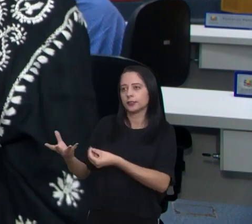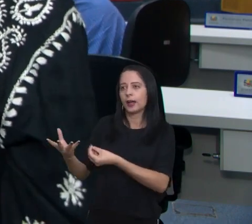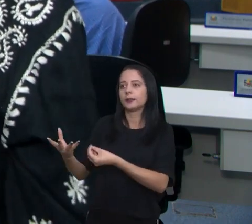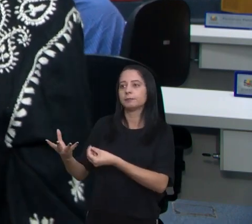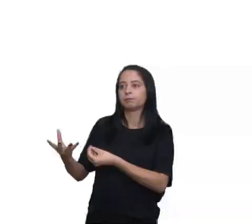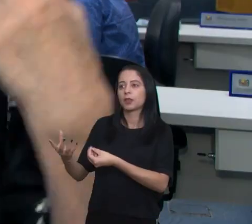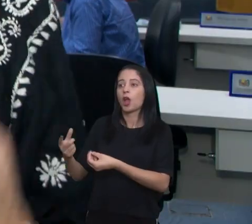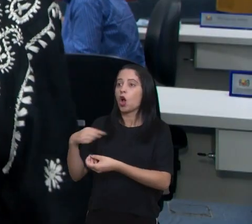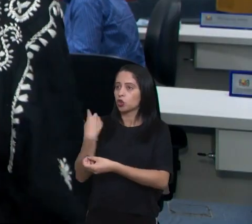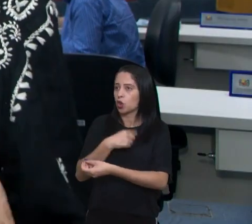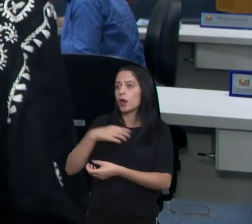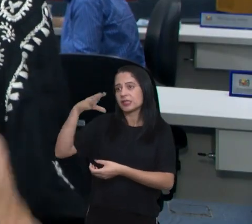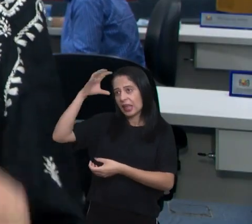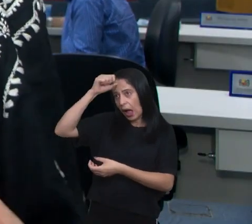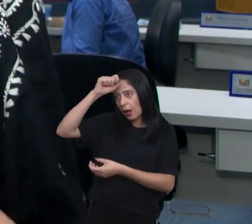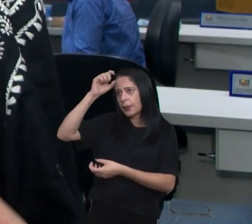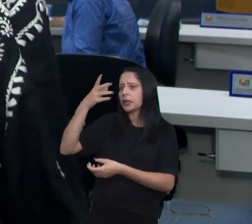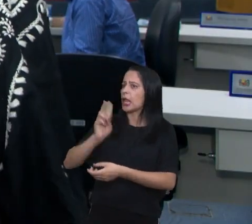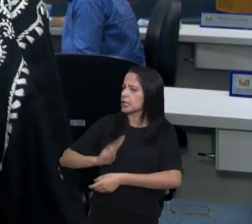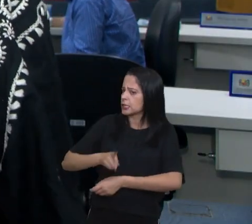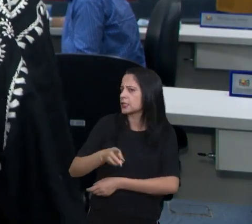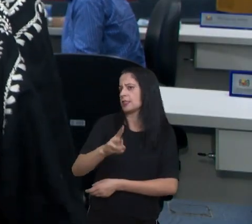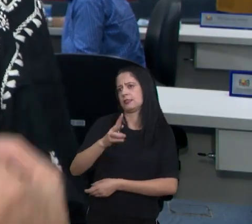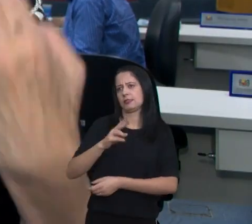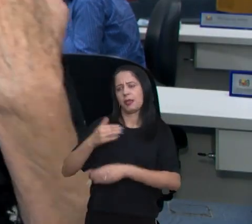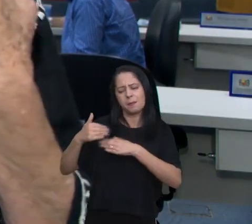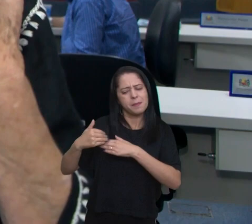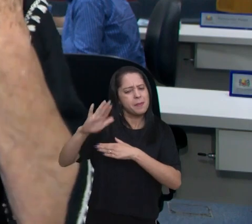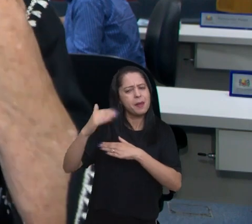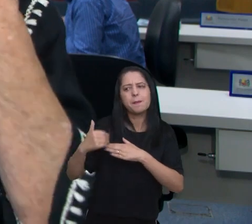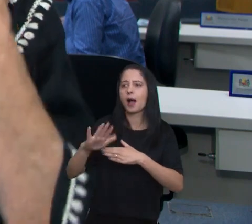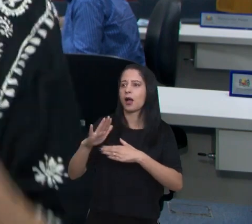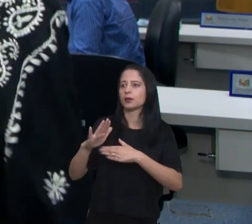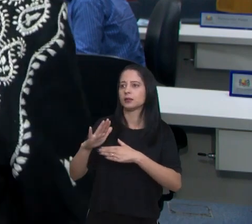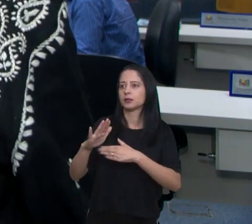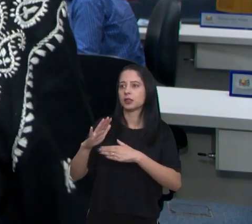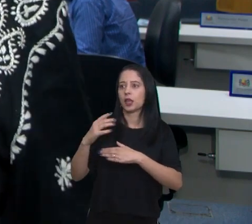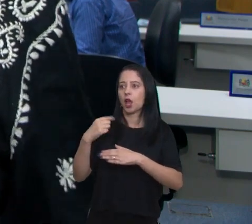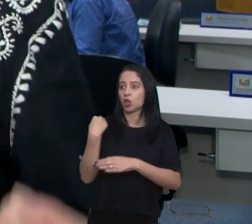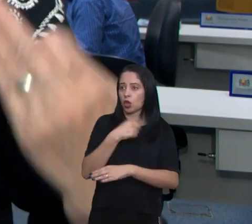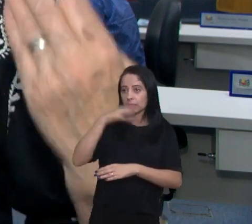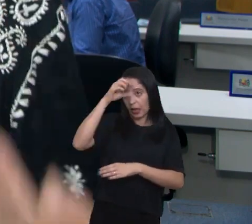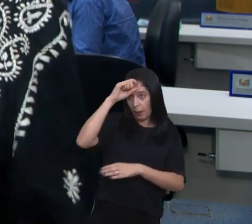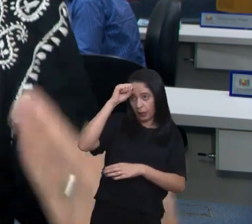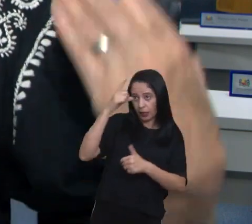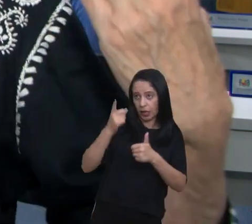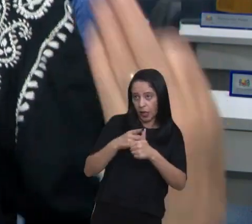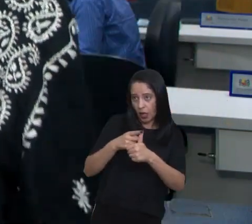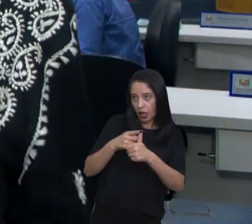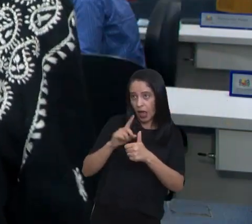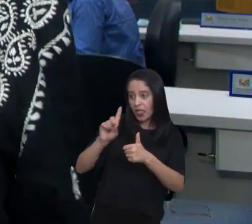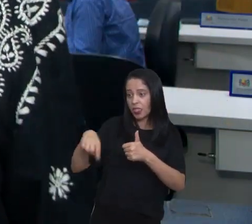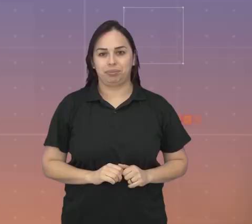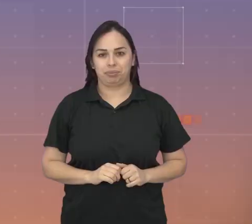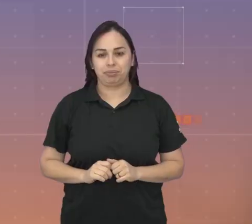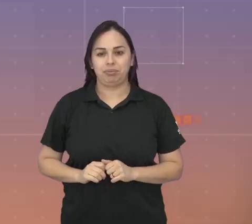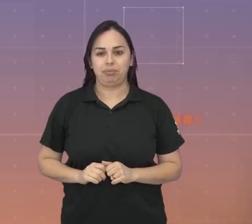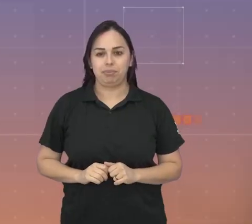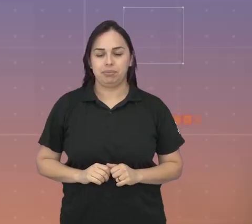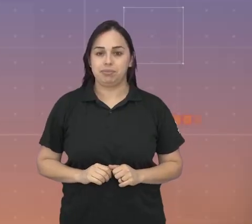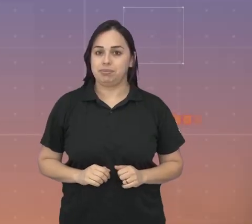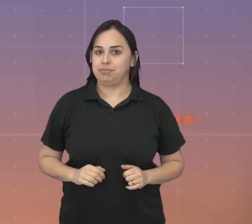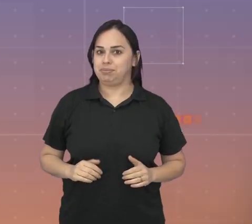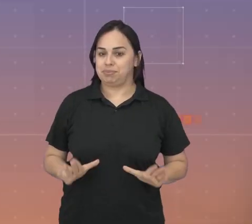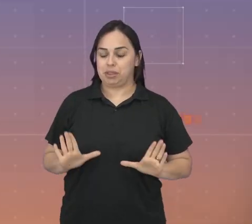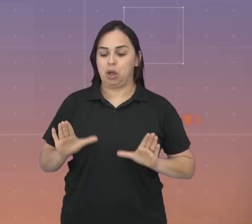esse segmento. E nós temos muito que aprender. Primeiro nós vamos aprender para depois ajudar.